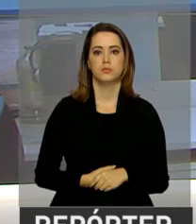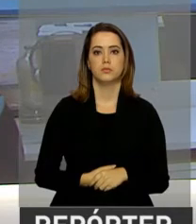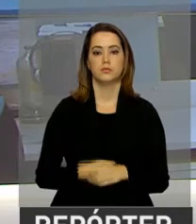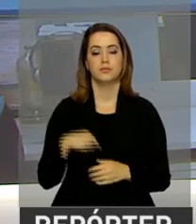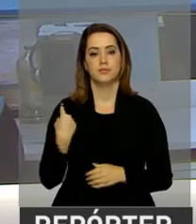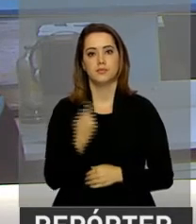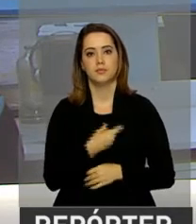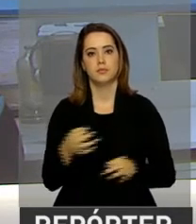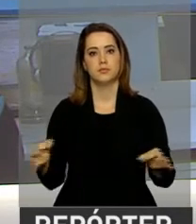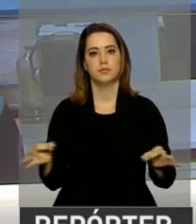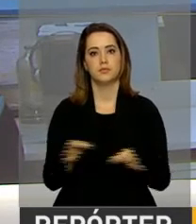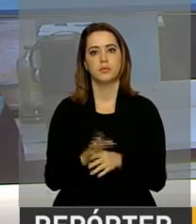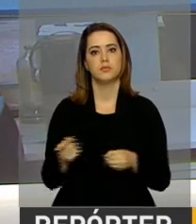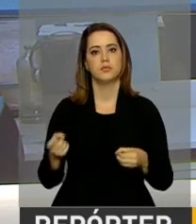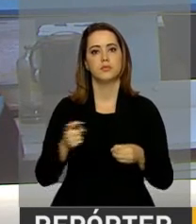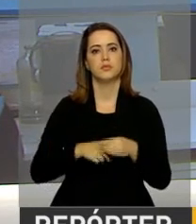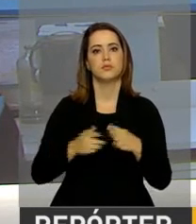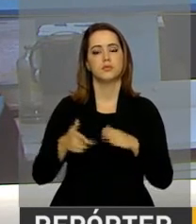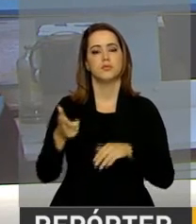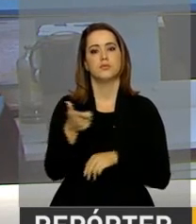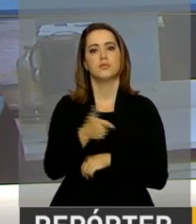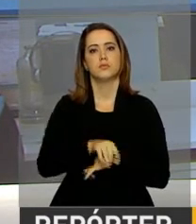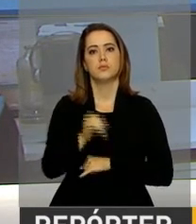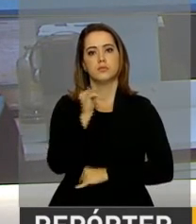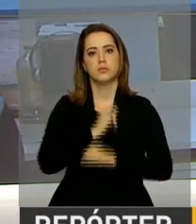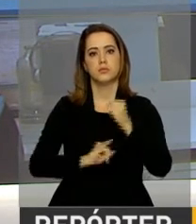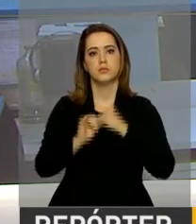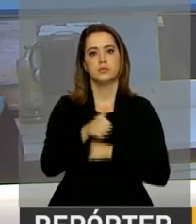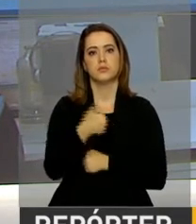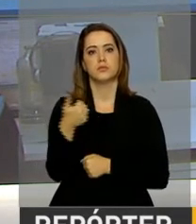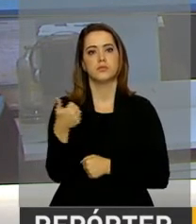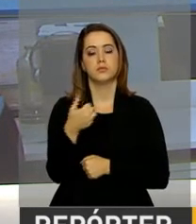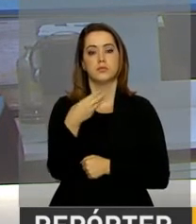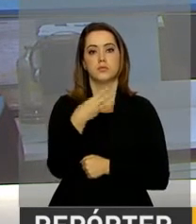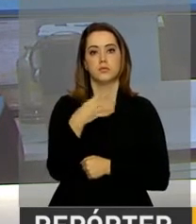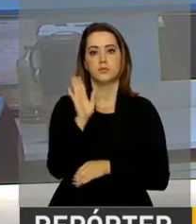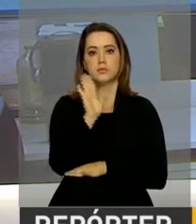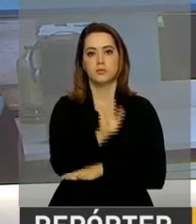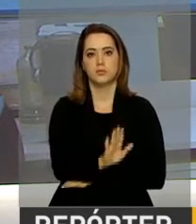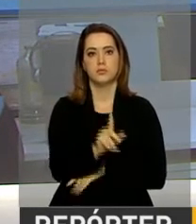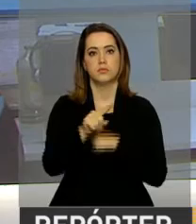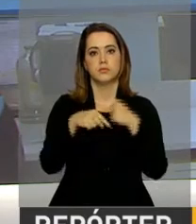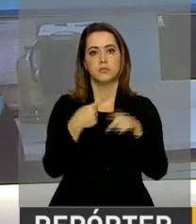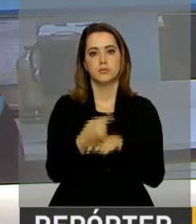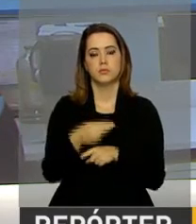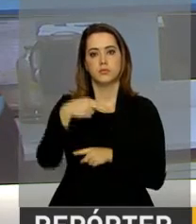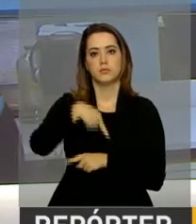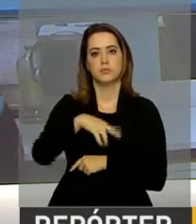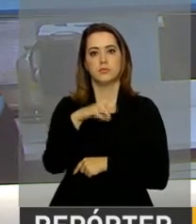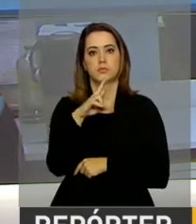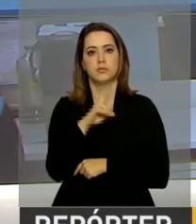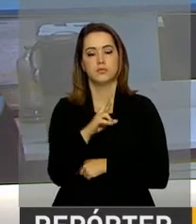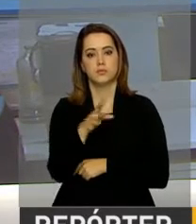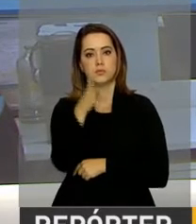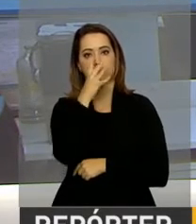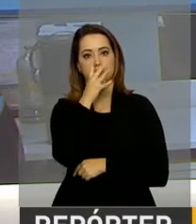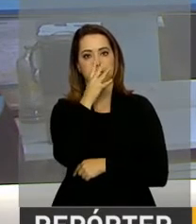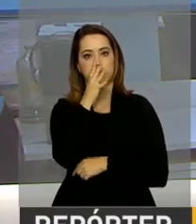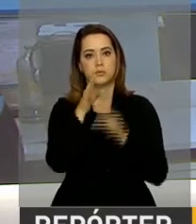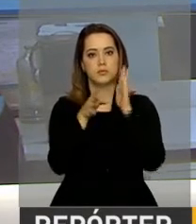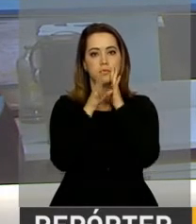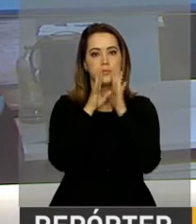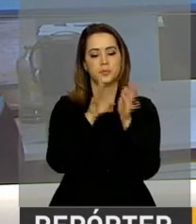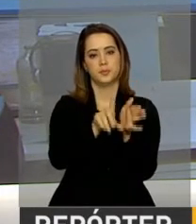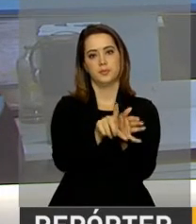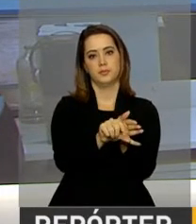E nós ficamos por aqui. Voltamos a qualquer momento com outras informações ou às 15h na próxima edição do Repórter NBR. Acompanhe